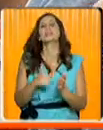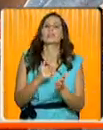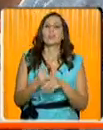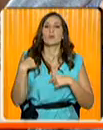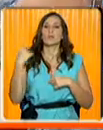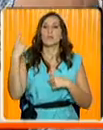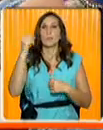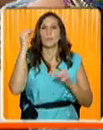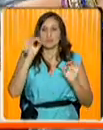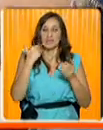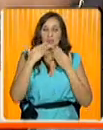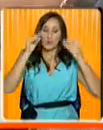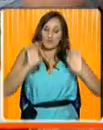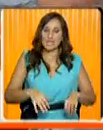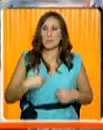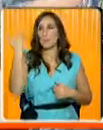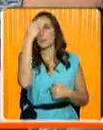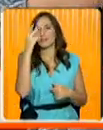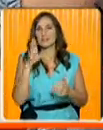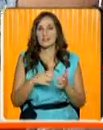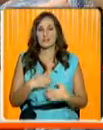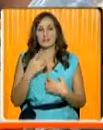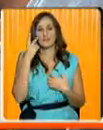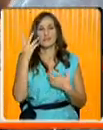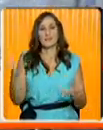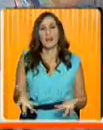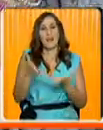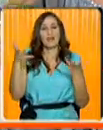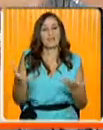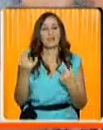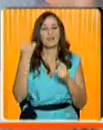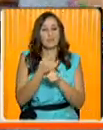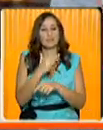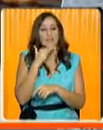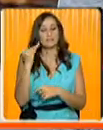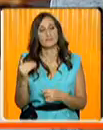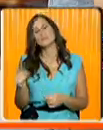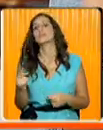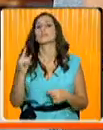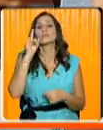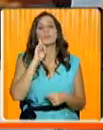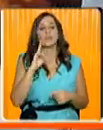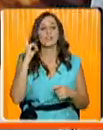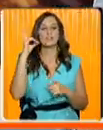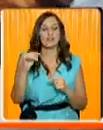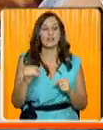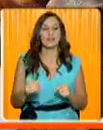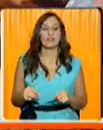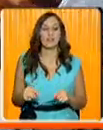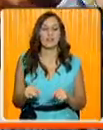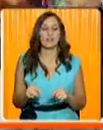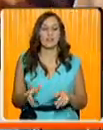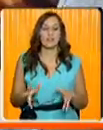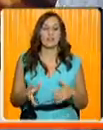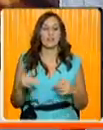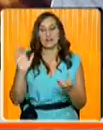que saio de lá, saio a sentir a vida mais leve. E é uma coisa engraçada que as mulheres saem de lá do género...